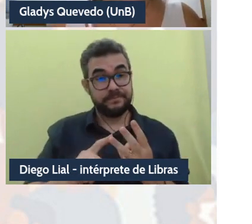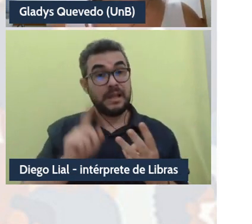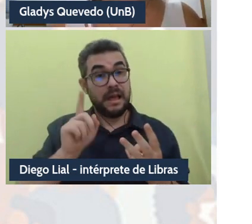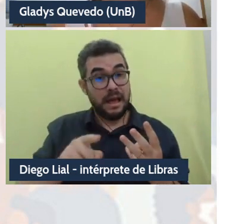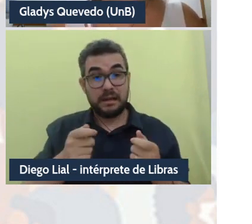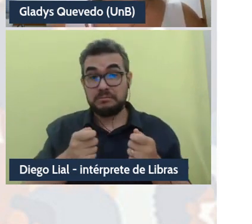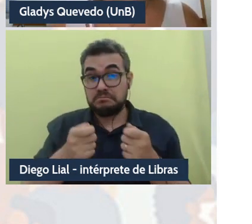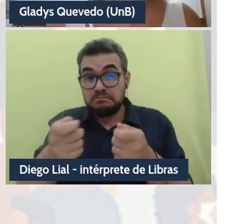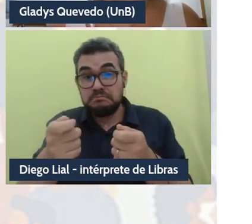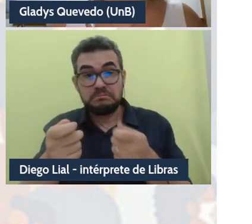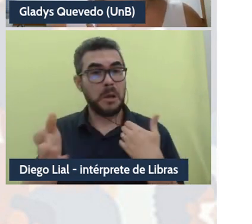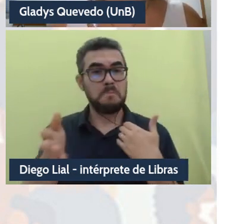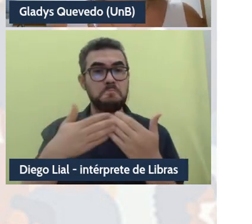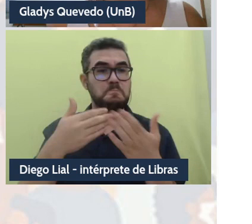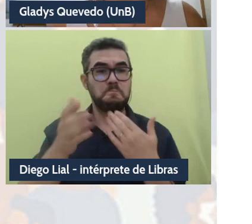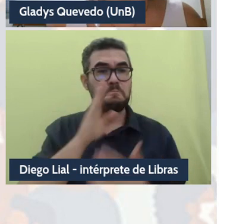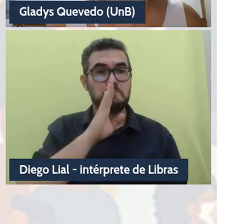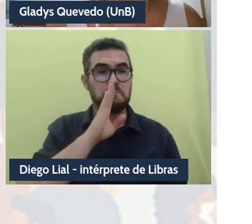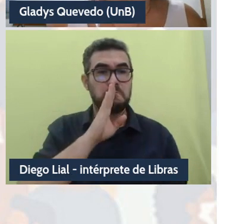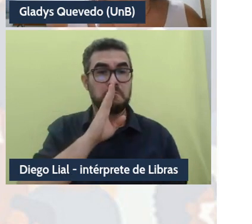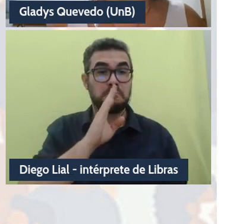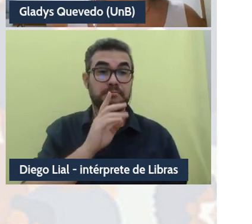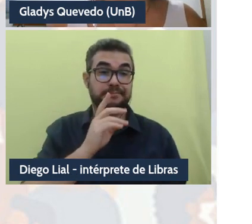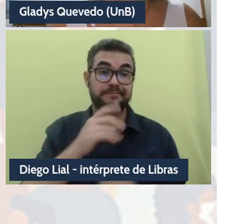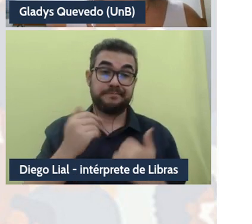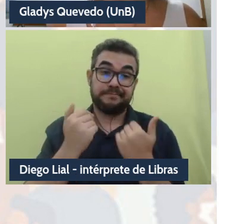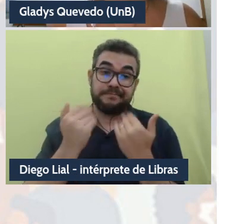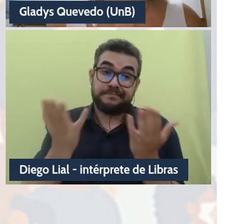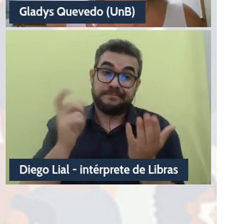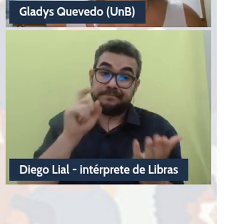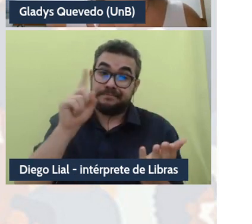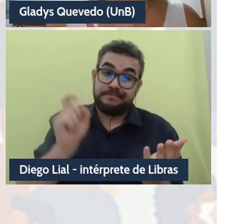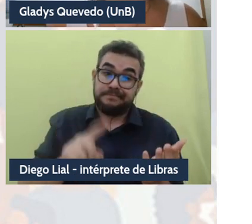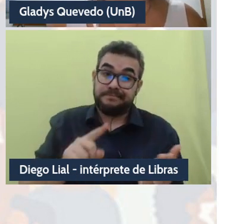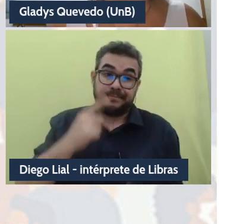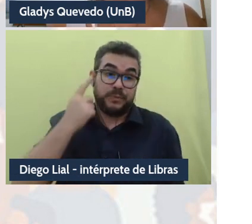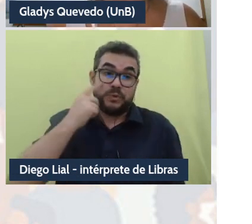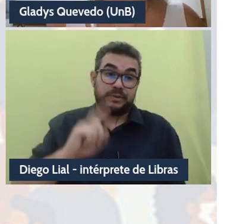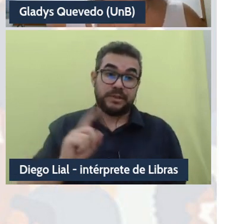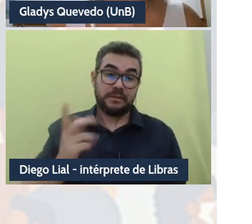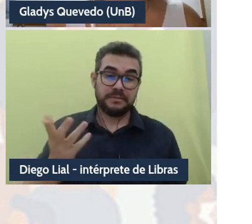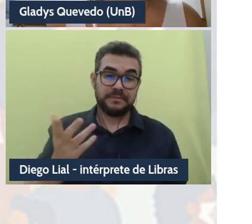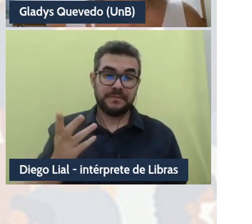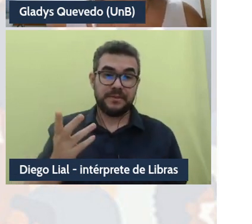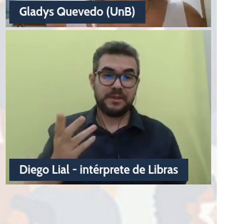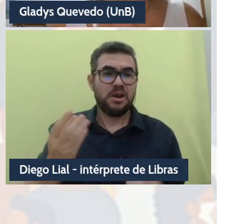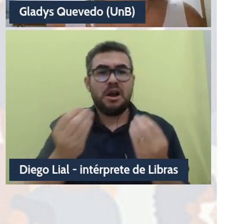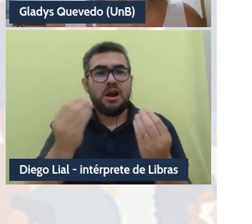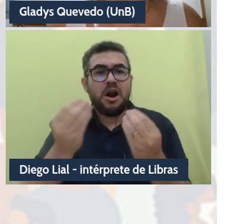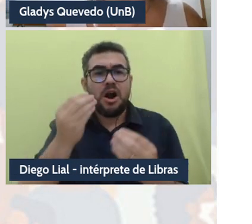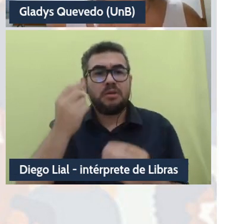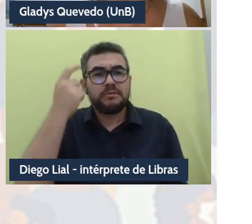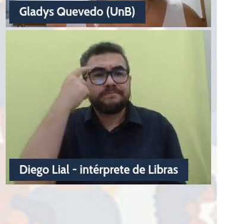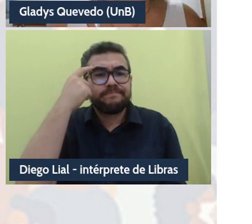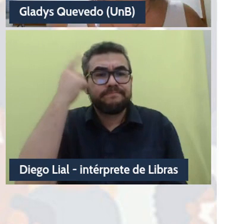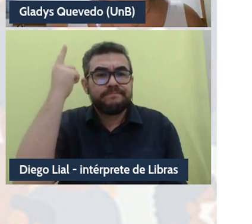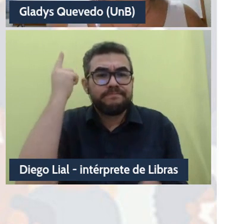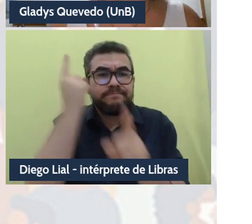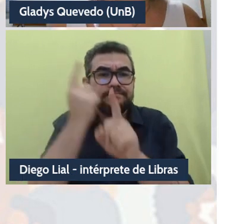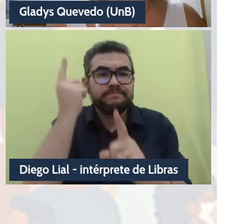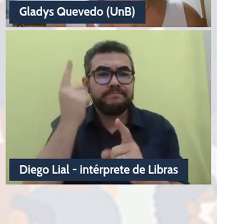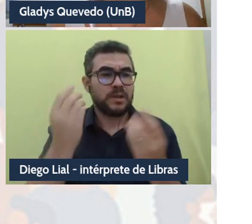não. Então, para que a gente tenha esse diagnóstico, né, que tipo de impacto aquela política